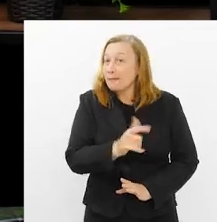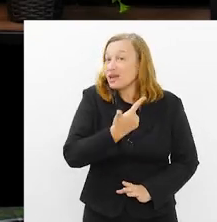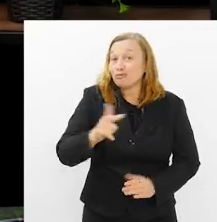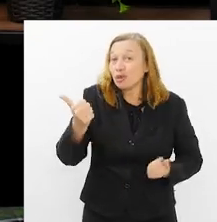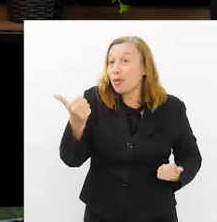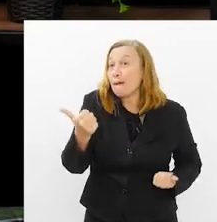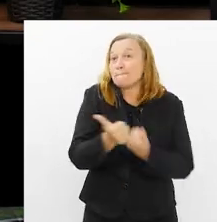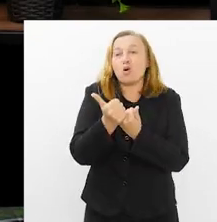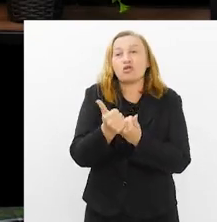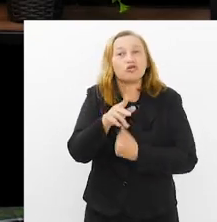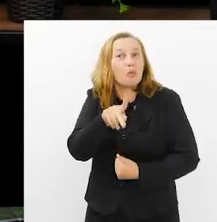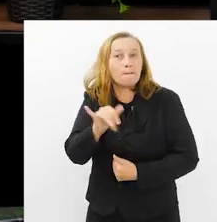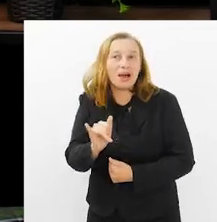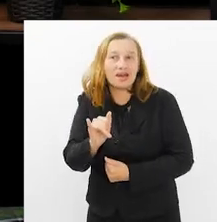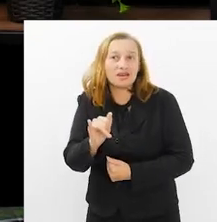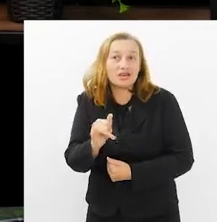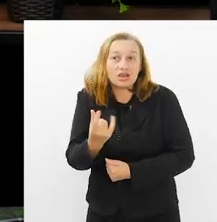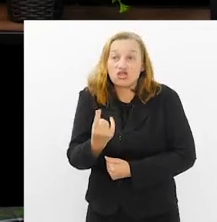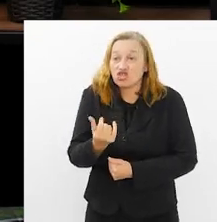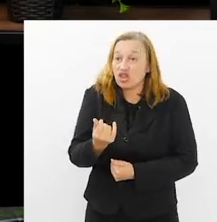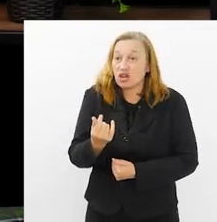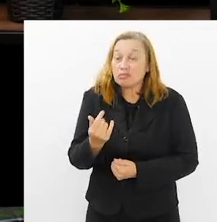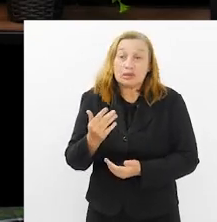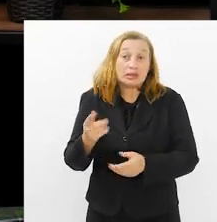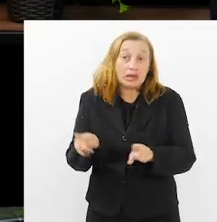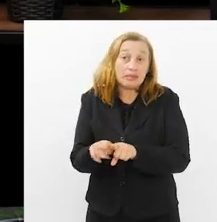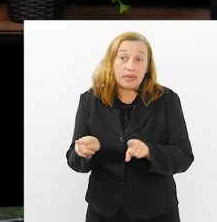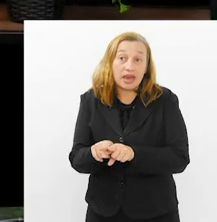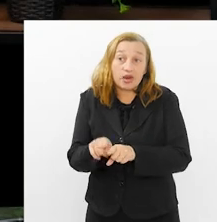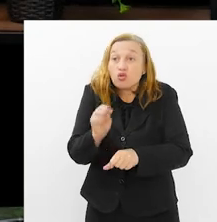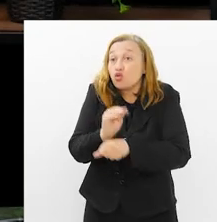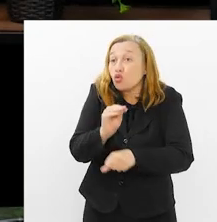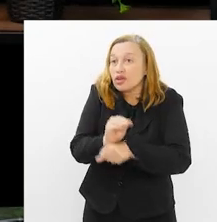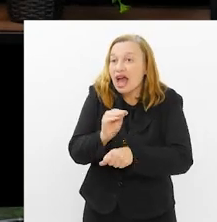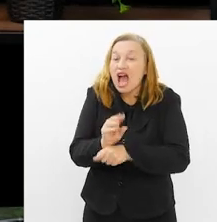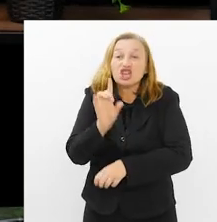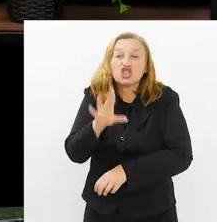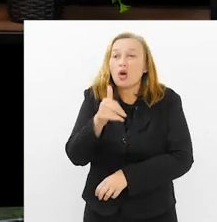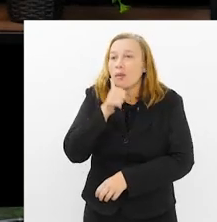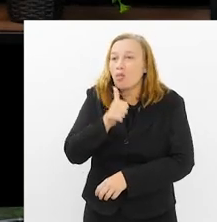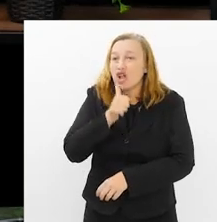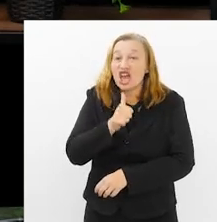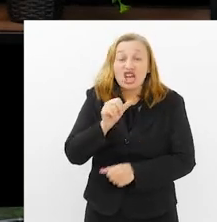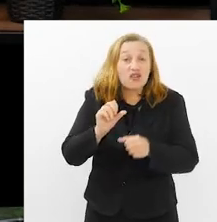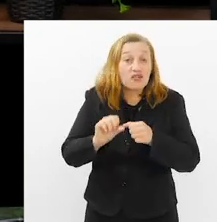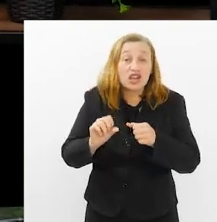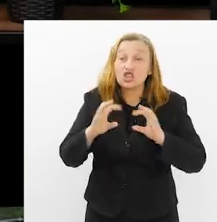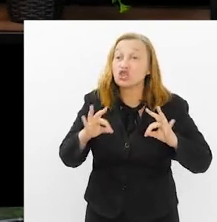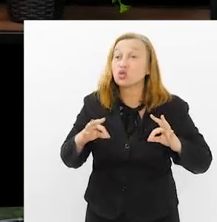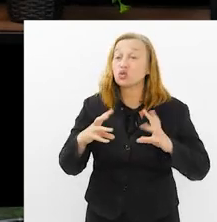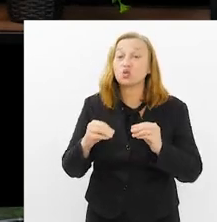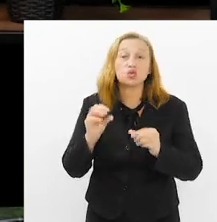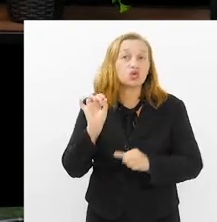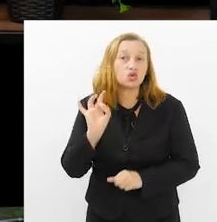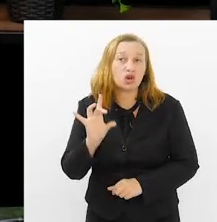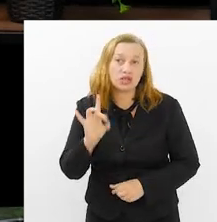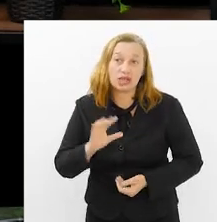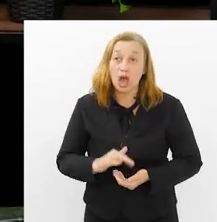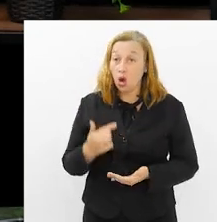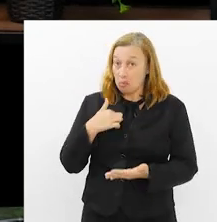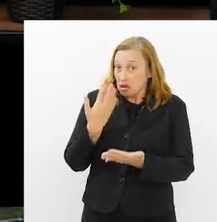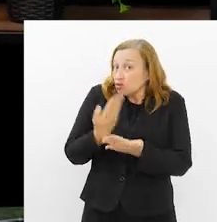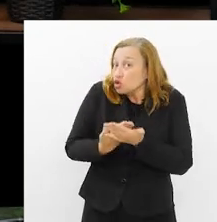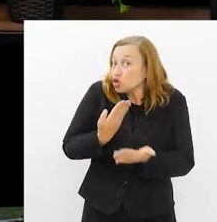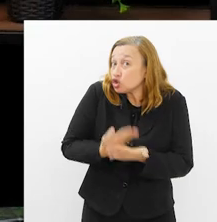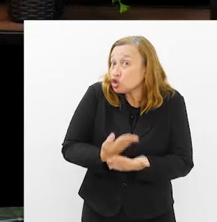o amparo algum do pai, nem financeiro, nem emocional. Então, as mulheres carregam o mundo nas costas.